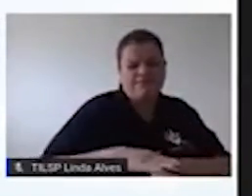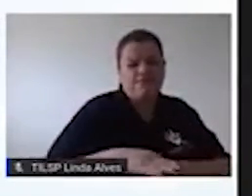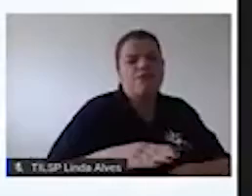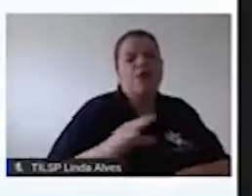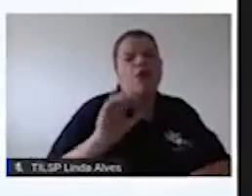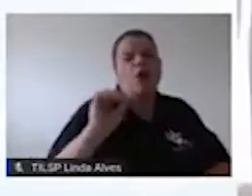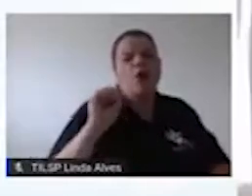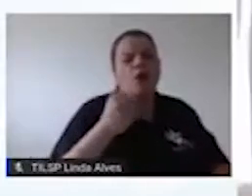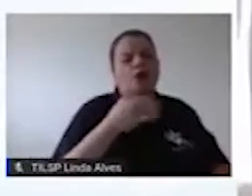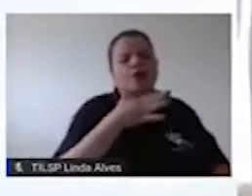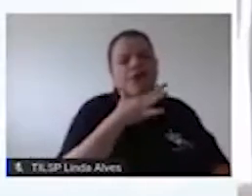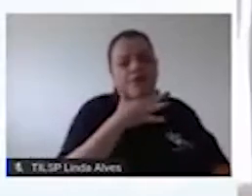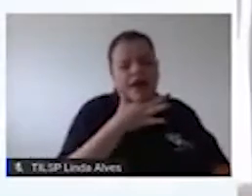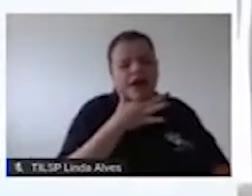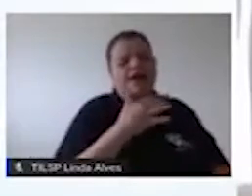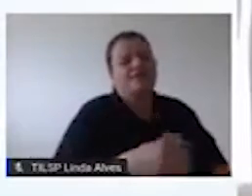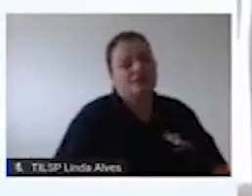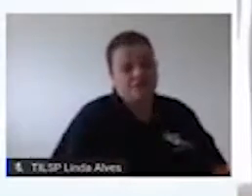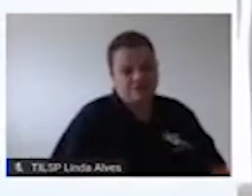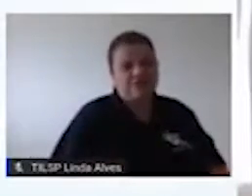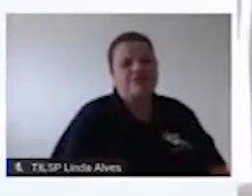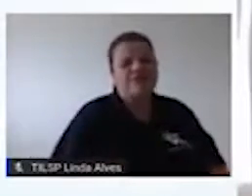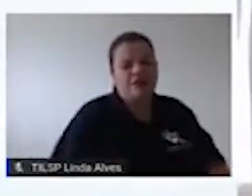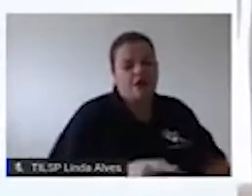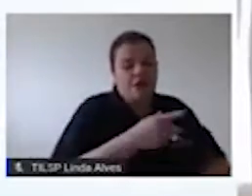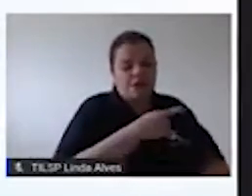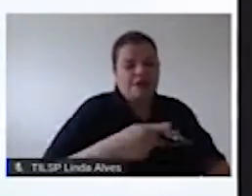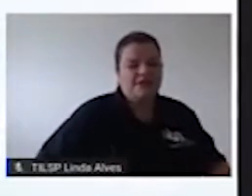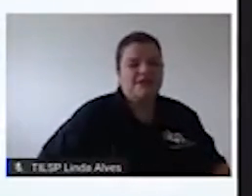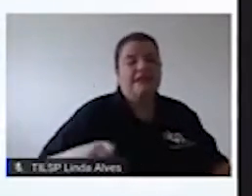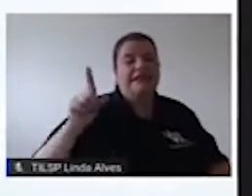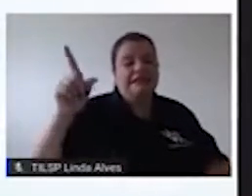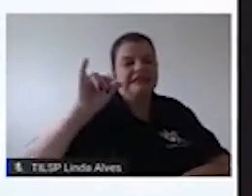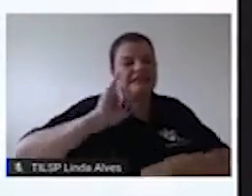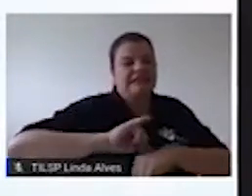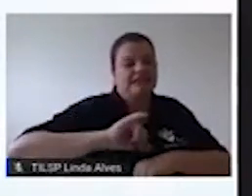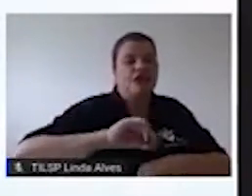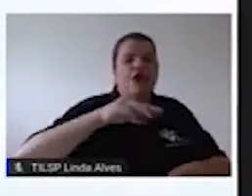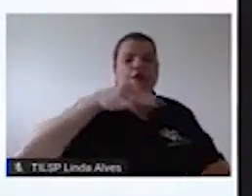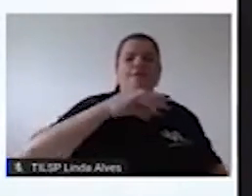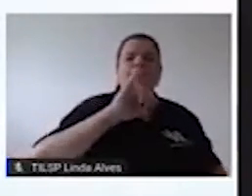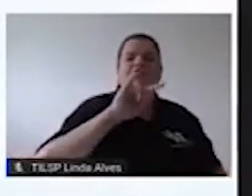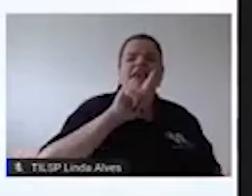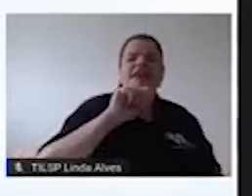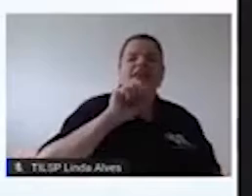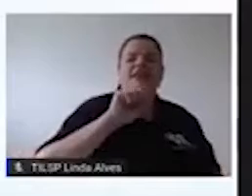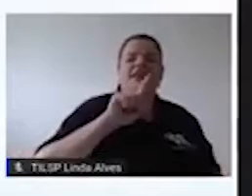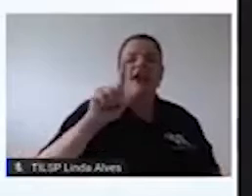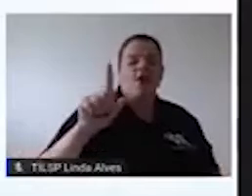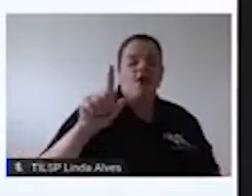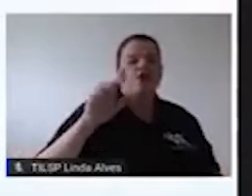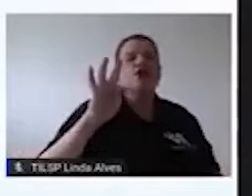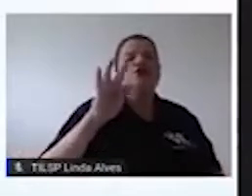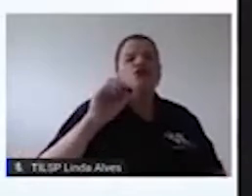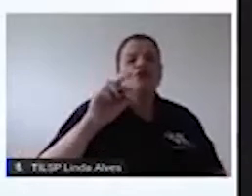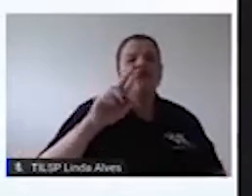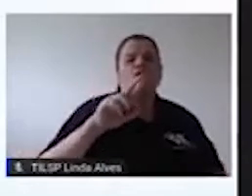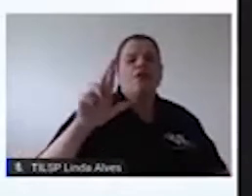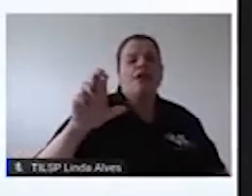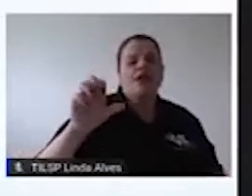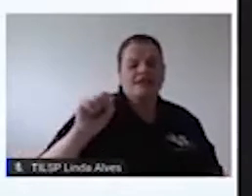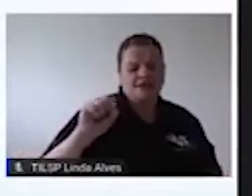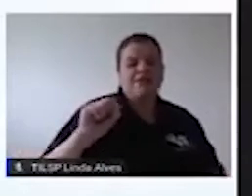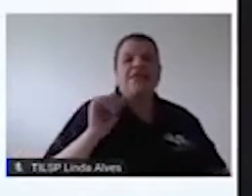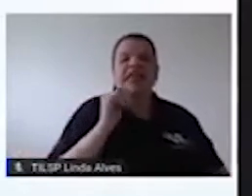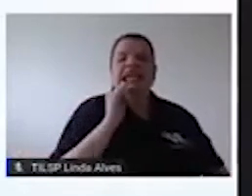de março, Aham. né? O presidente da nossa central, o Miguel Torres, assinou a carta,